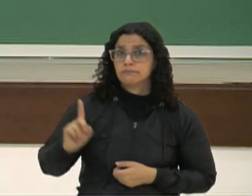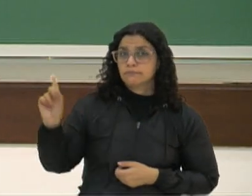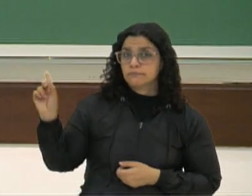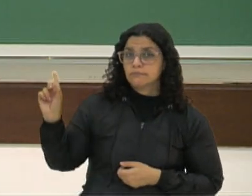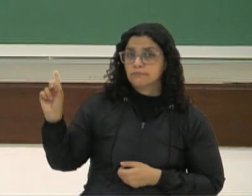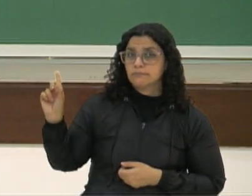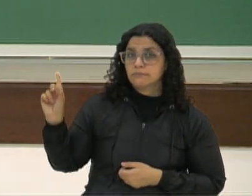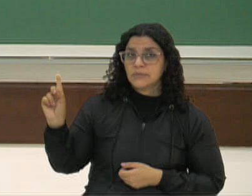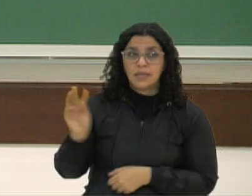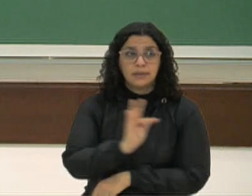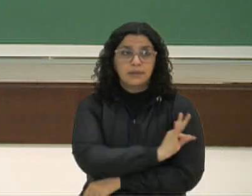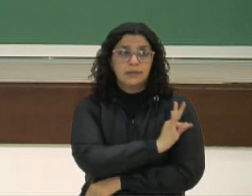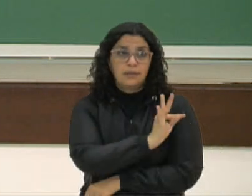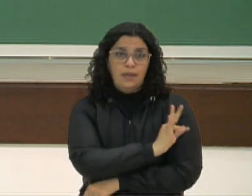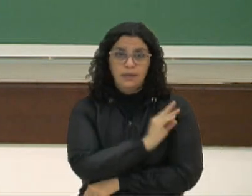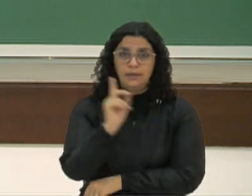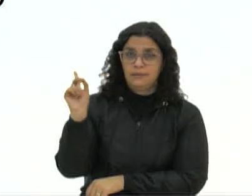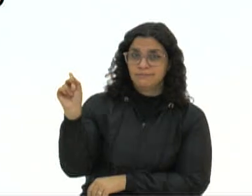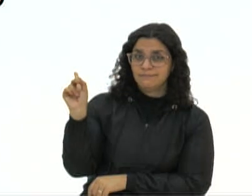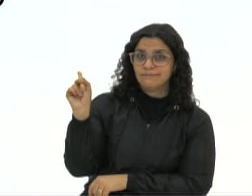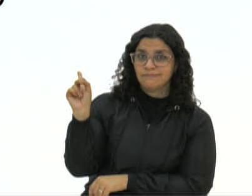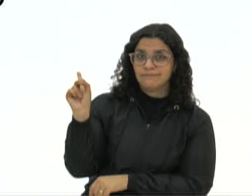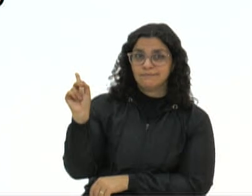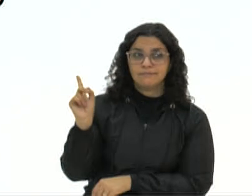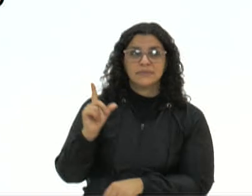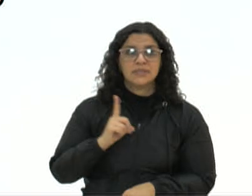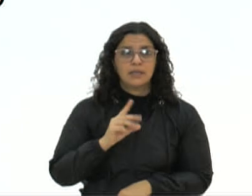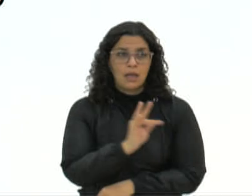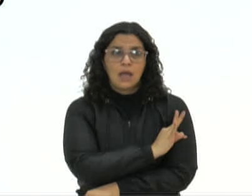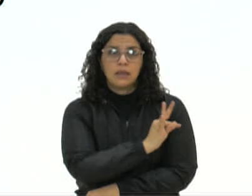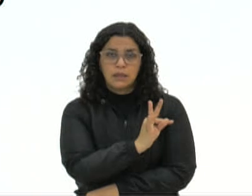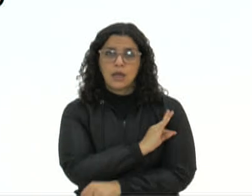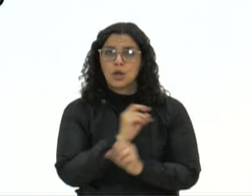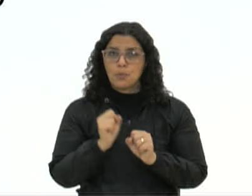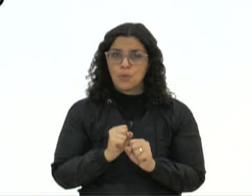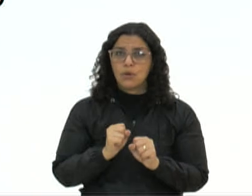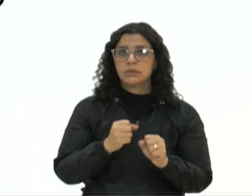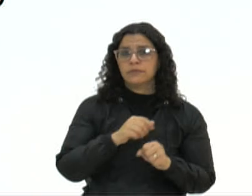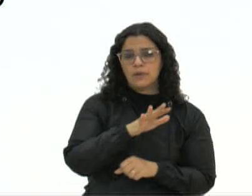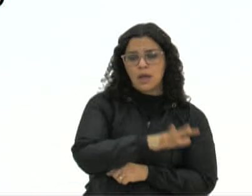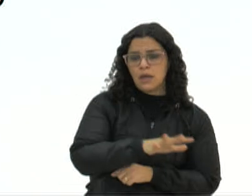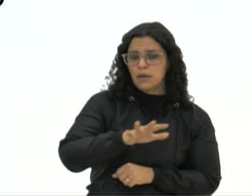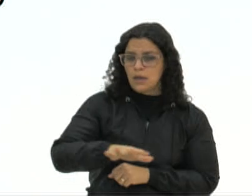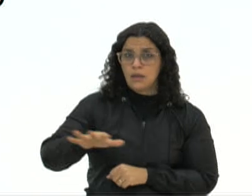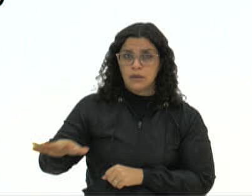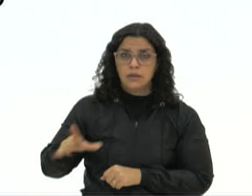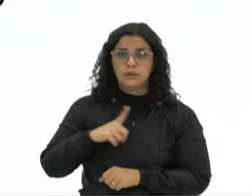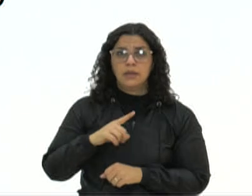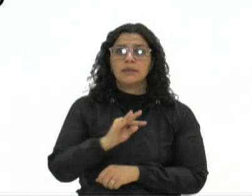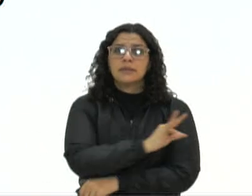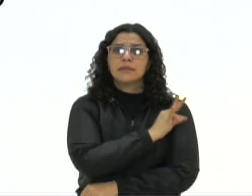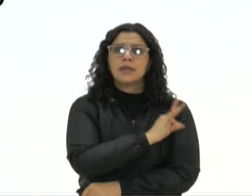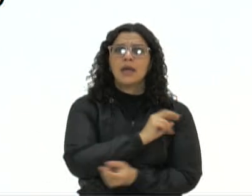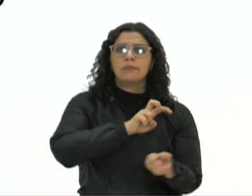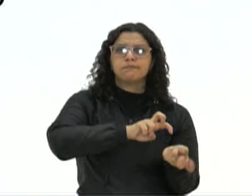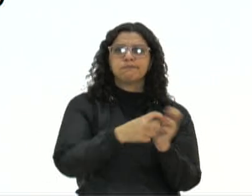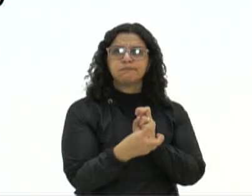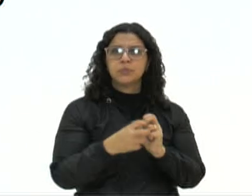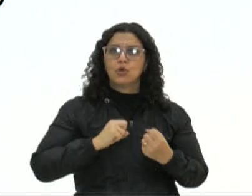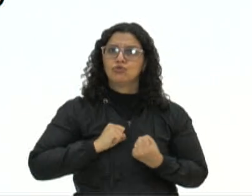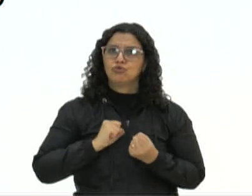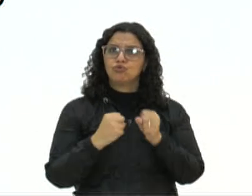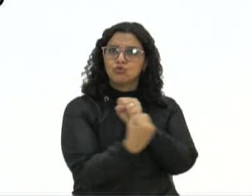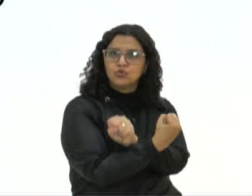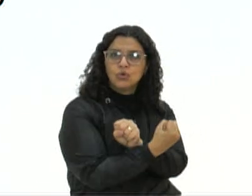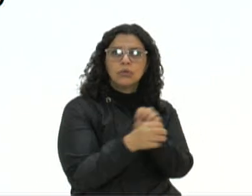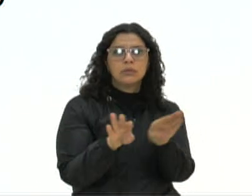Aqui alguns exemplos de técnica, né, para vocês verem que a técnica também é desenvolvida em vários setores. Temos técnicas, por exemplo, das artes marciais,